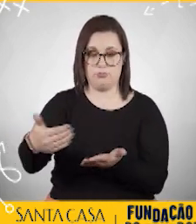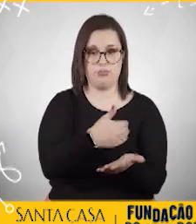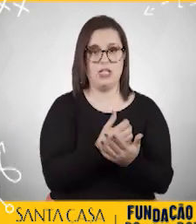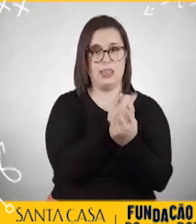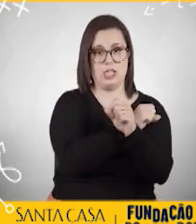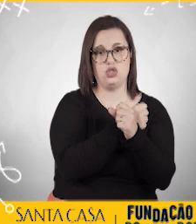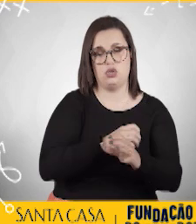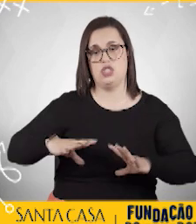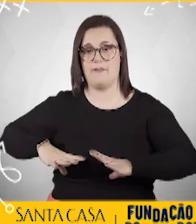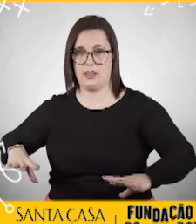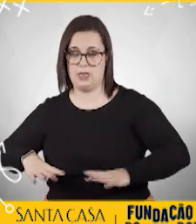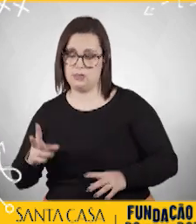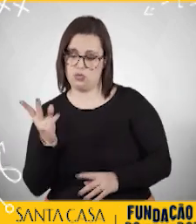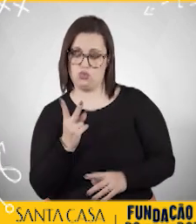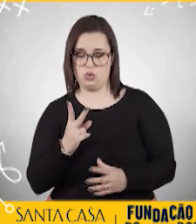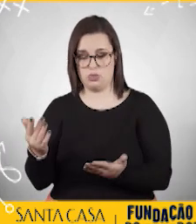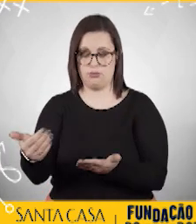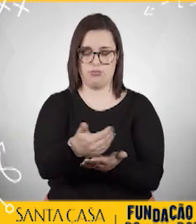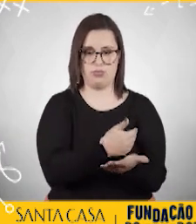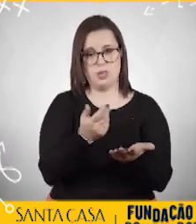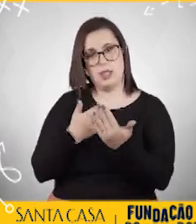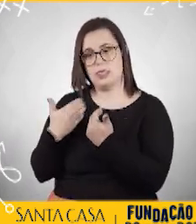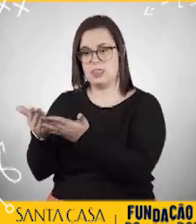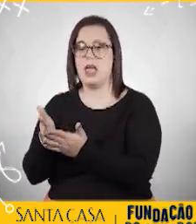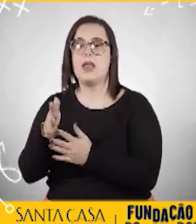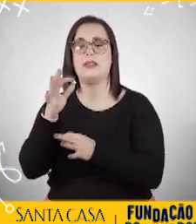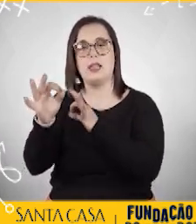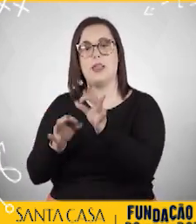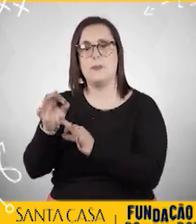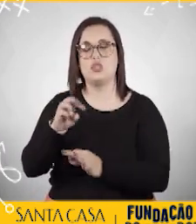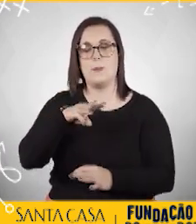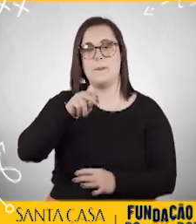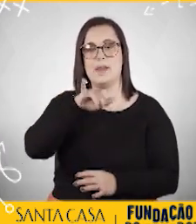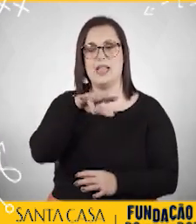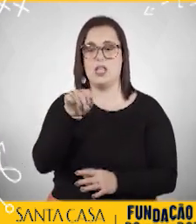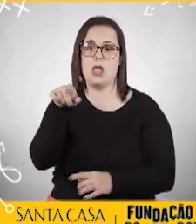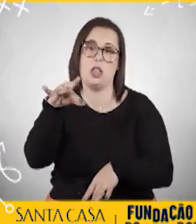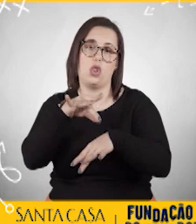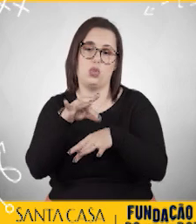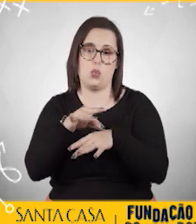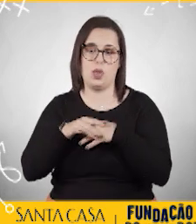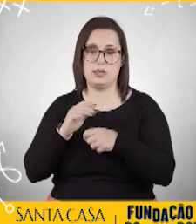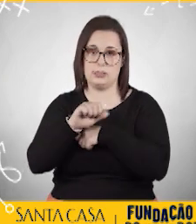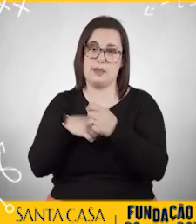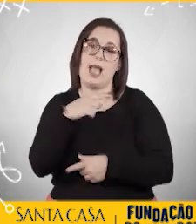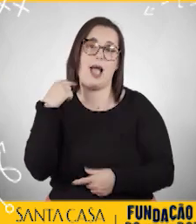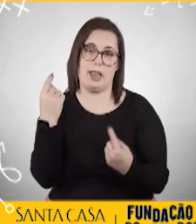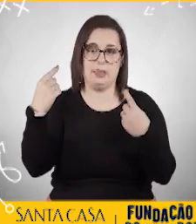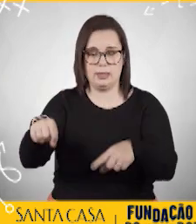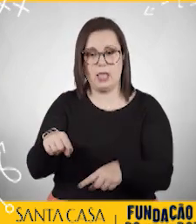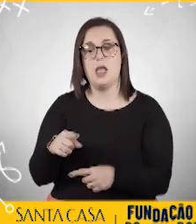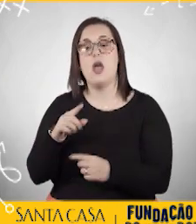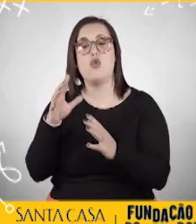jogo entre Leixões e Feirense reverteu na totalidade para os tratamentos da Maria Flor, menina que sofre de uma doença metabólica